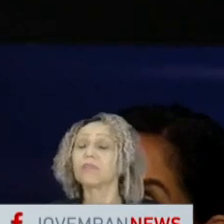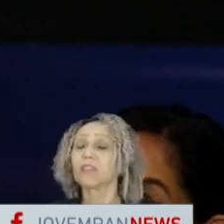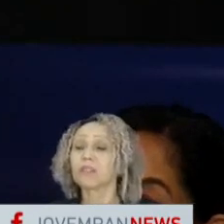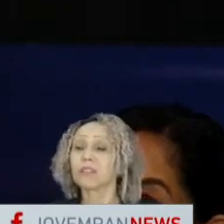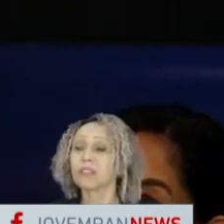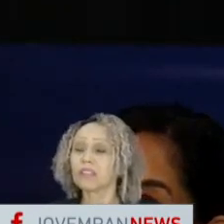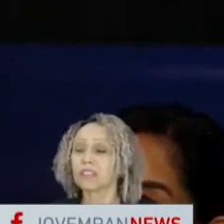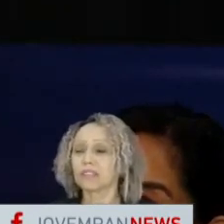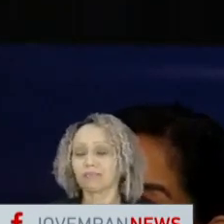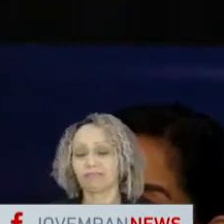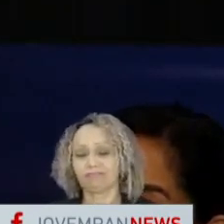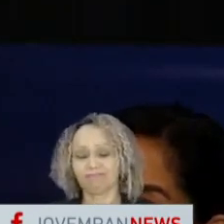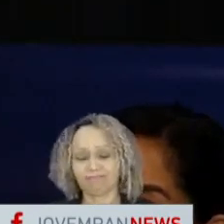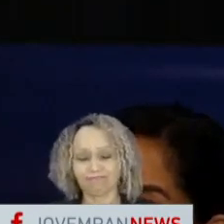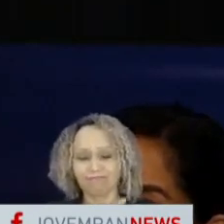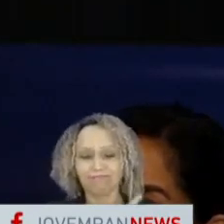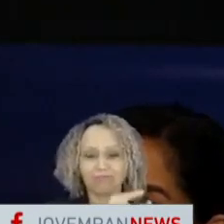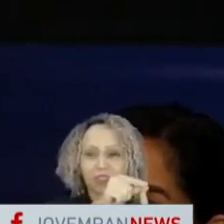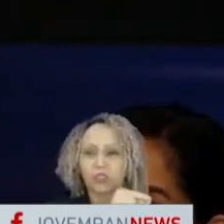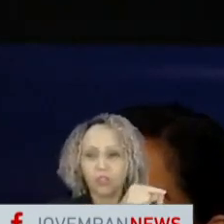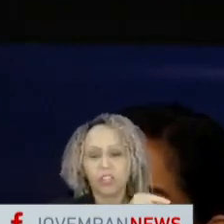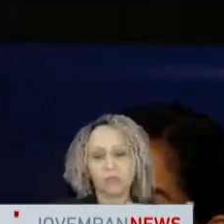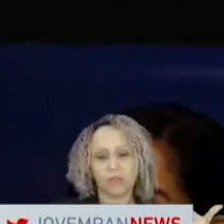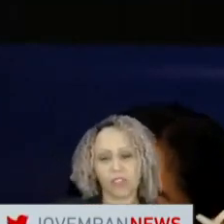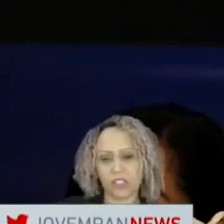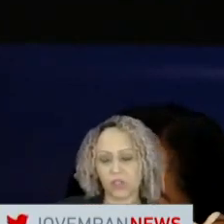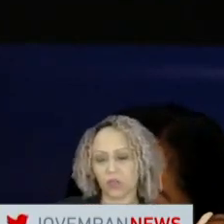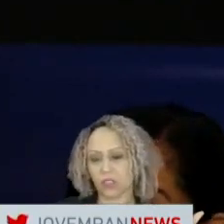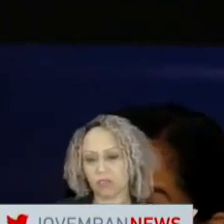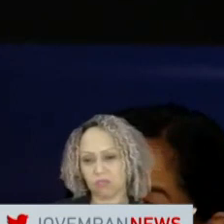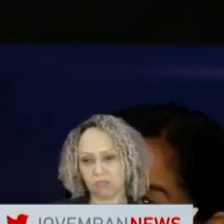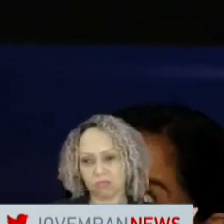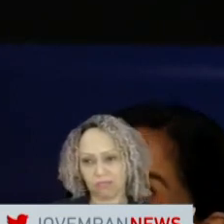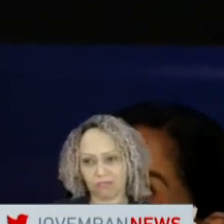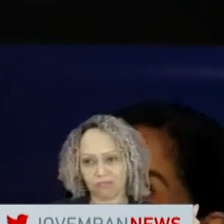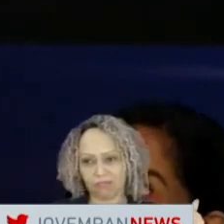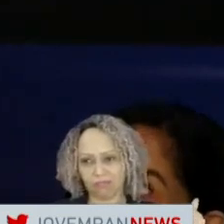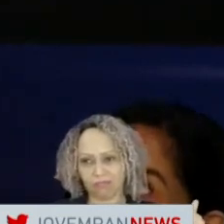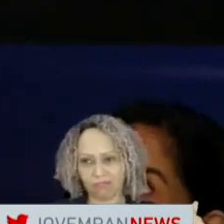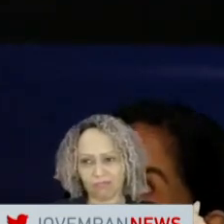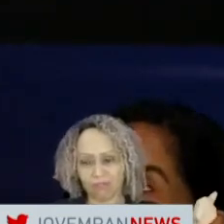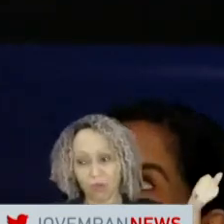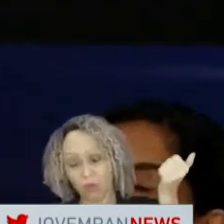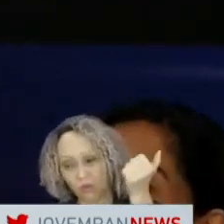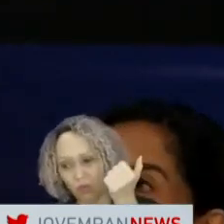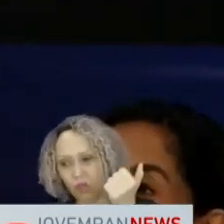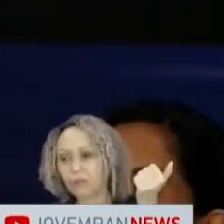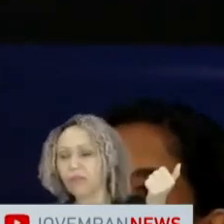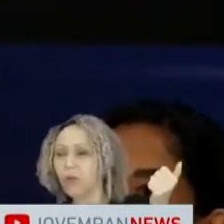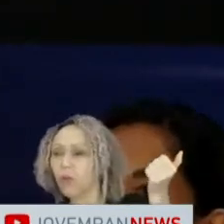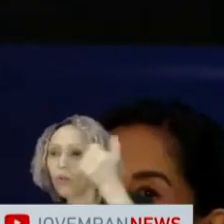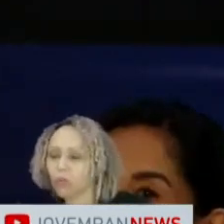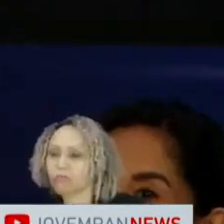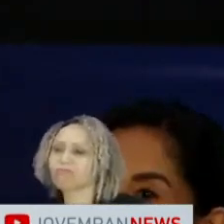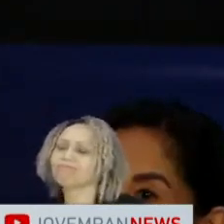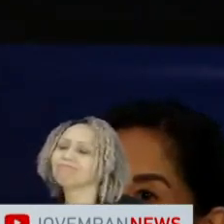gasto e participação muito, muito maior como compromisso